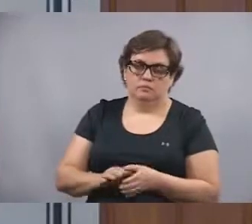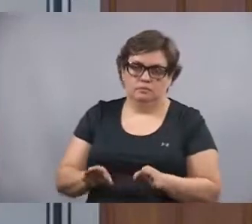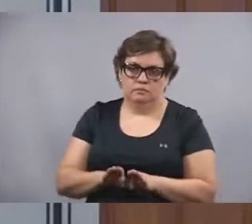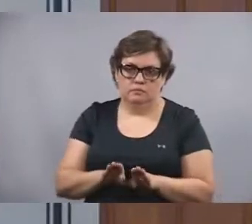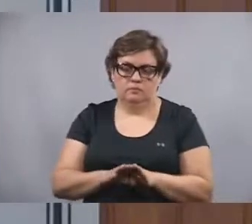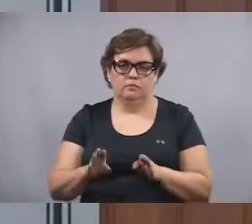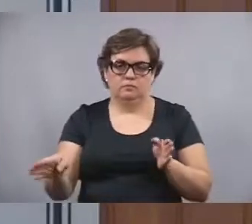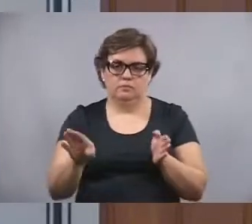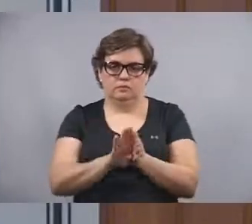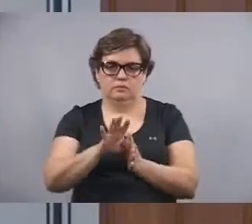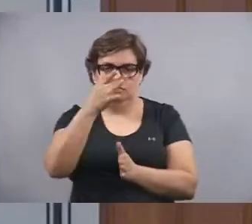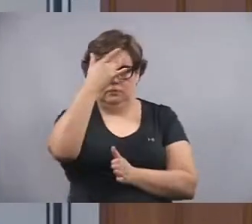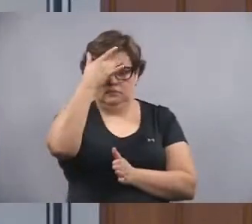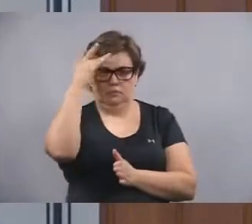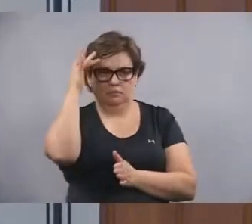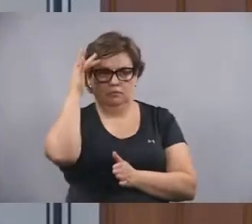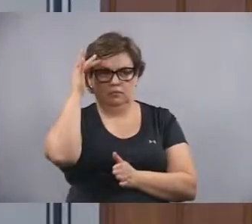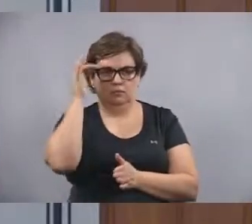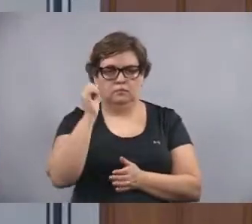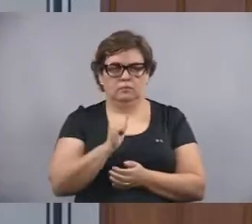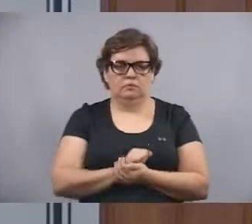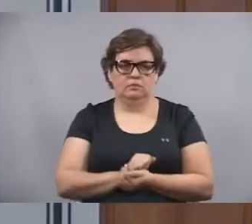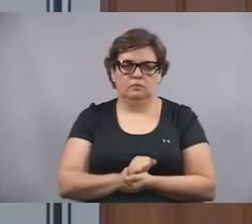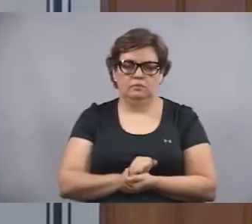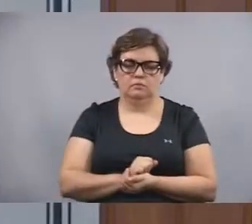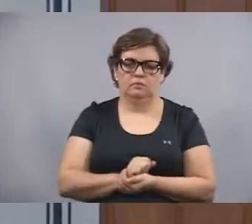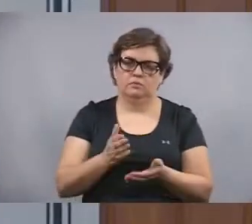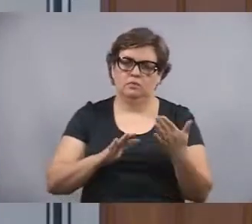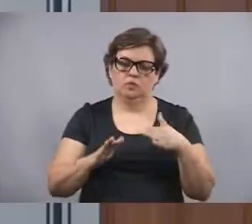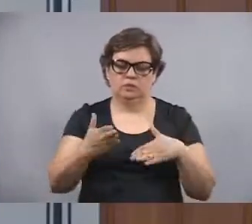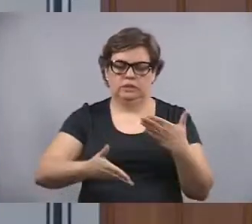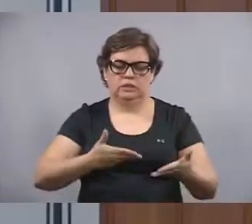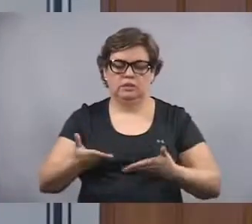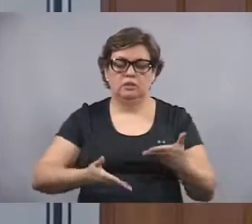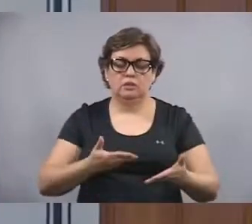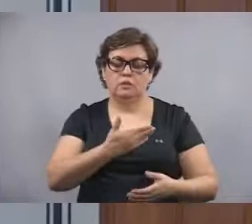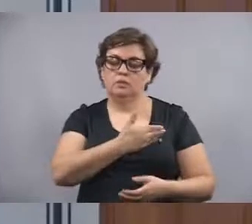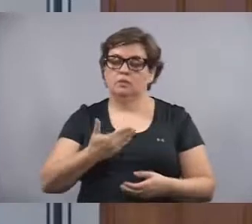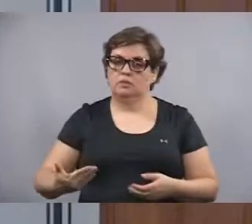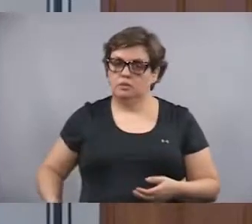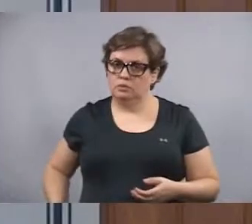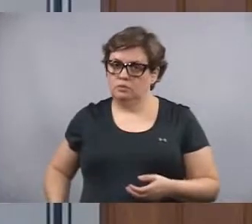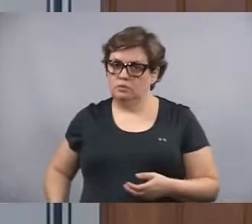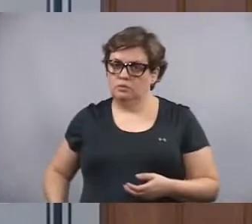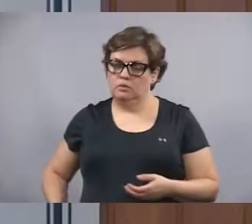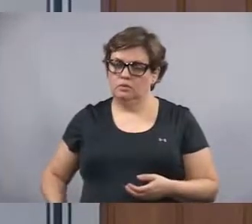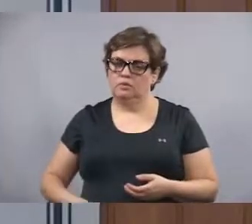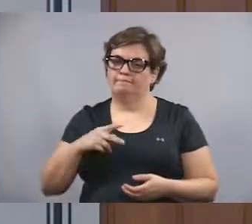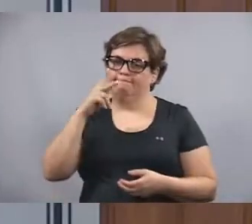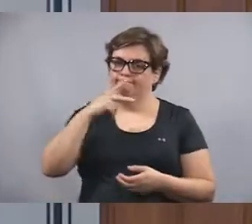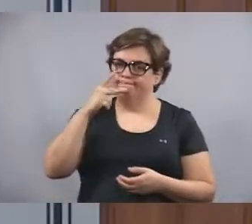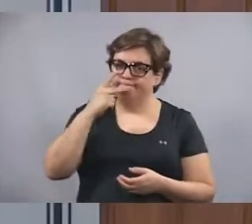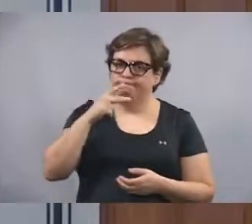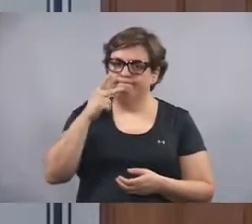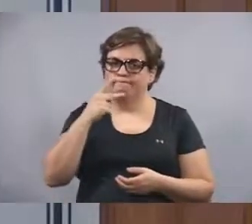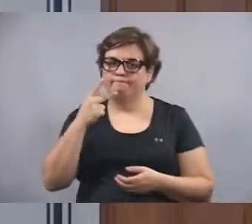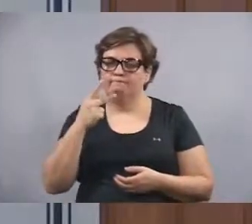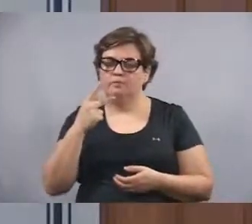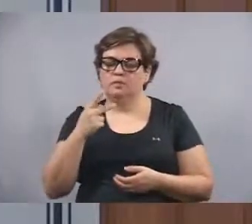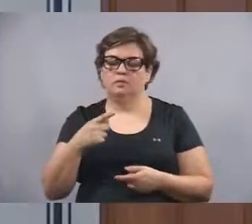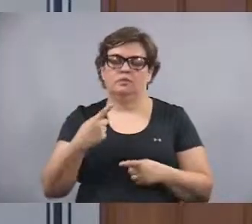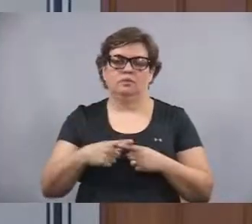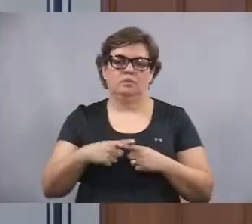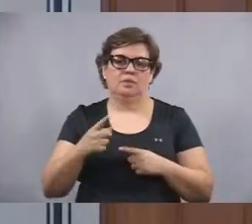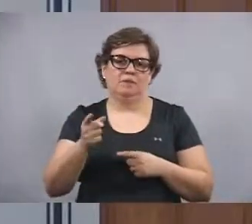pelo gabinete itinerante alguns servidores municipais reclamando justamente de não